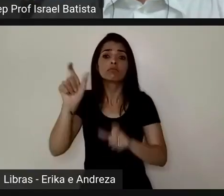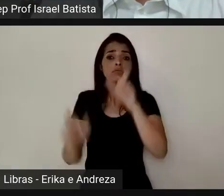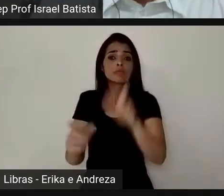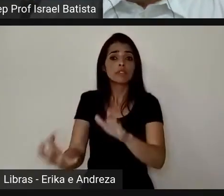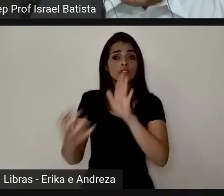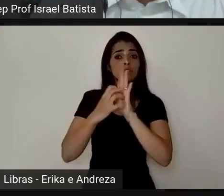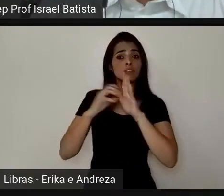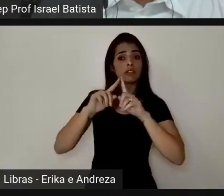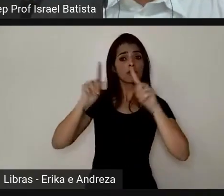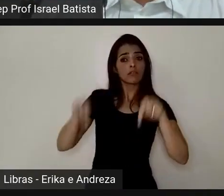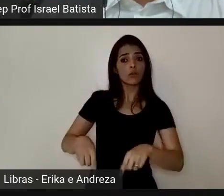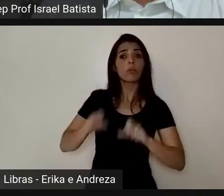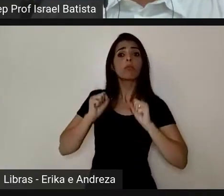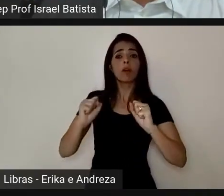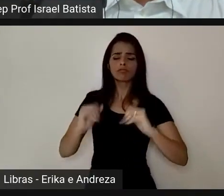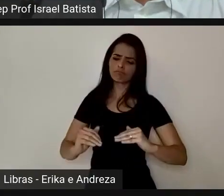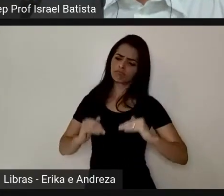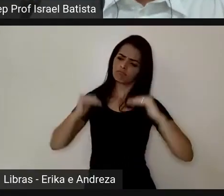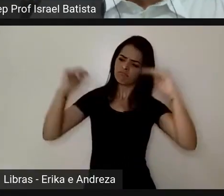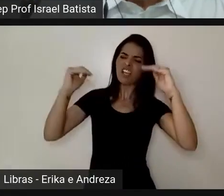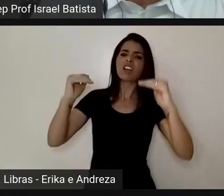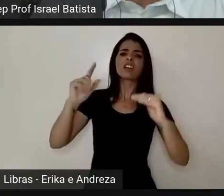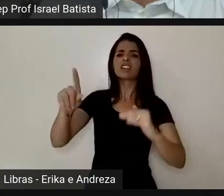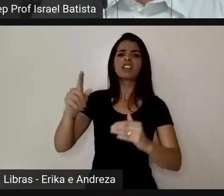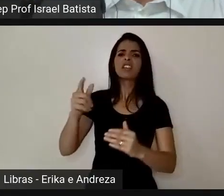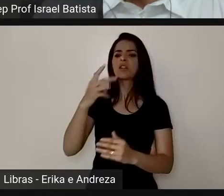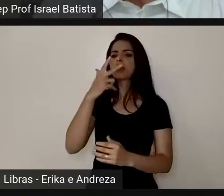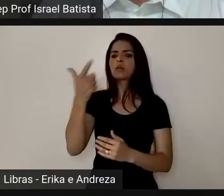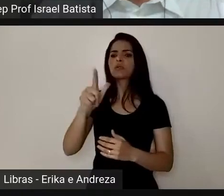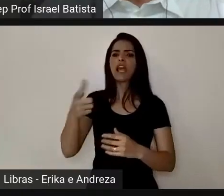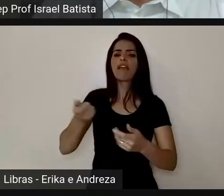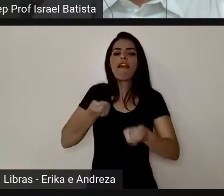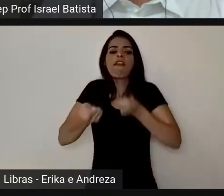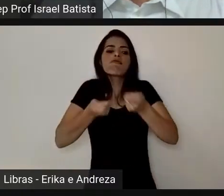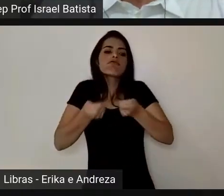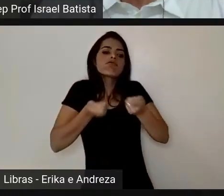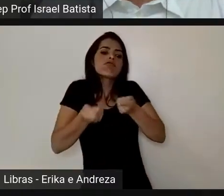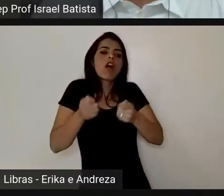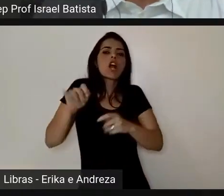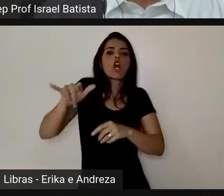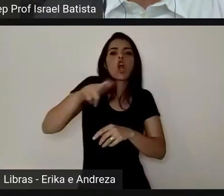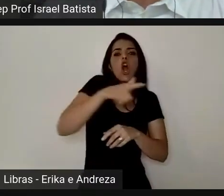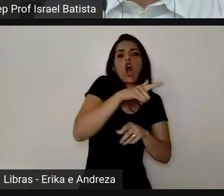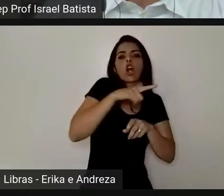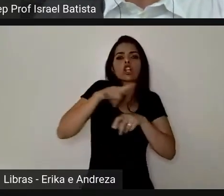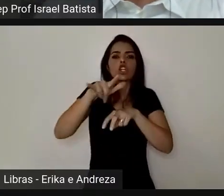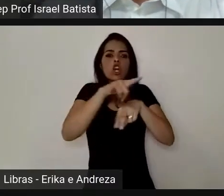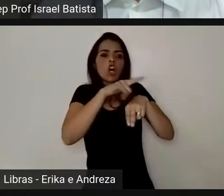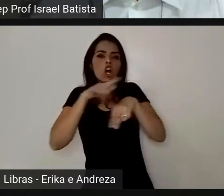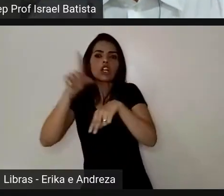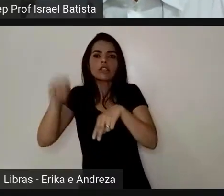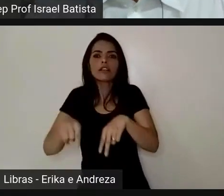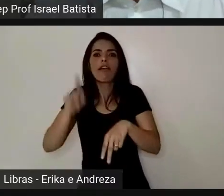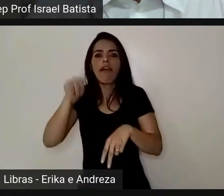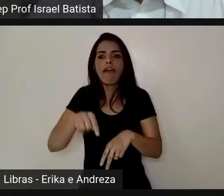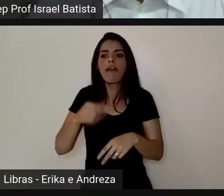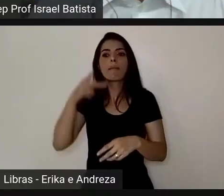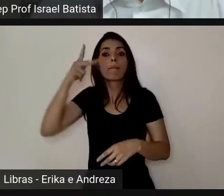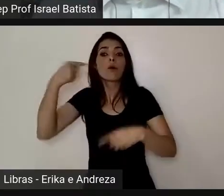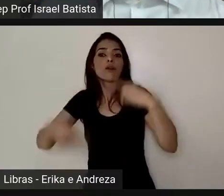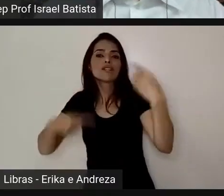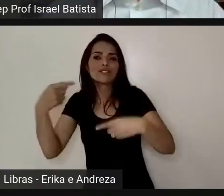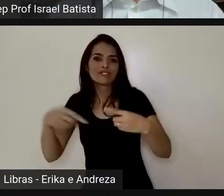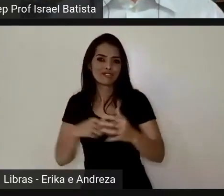diante dos caprichos da política e do monstro do patrimonialismo que sempre perseguiu o Brasil. Nós também temos